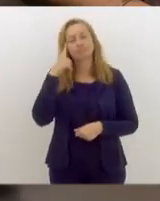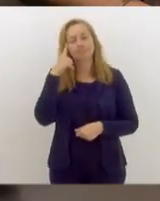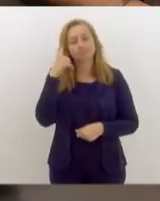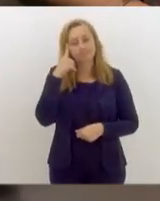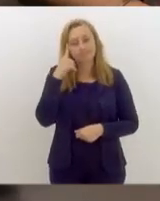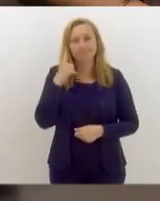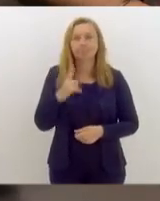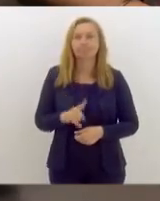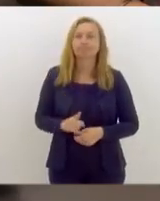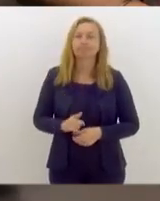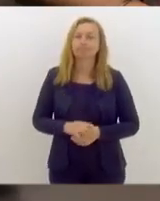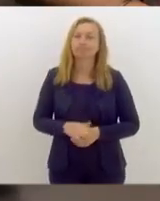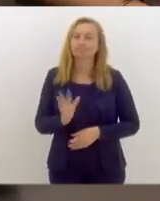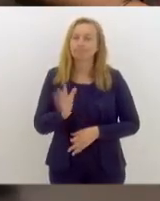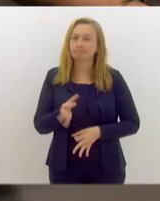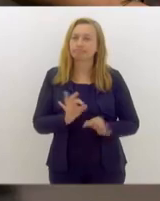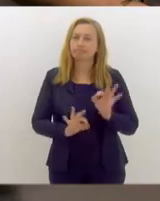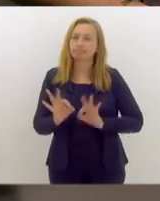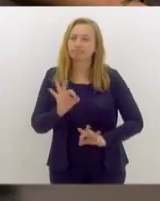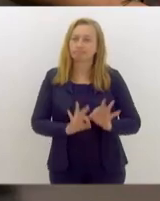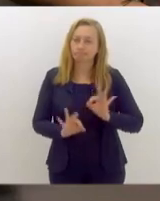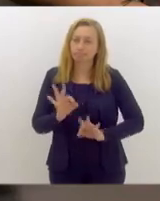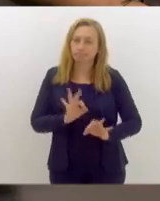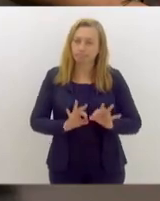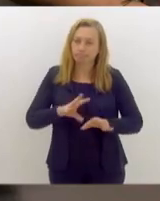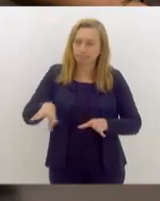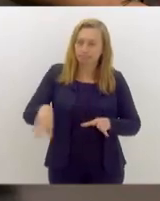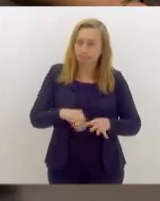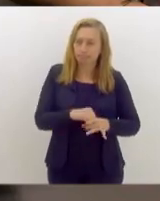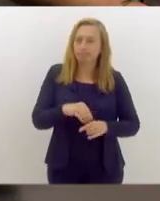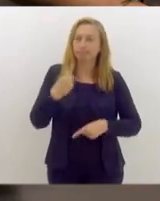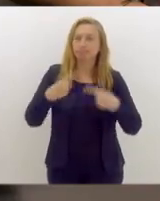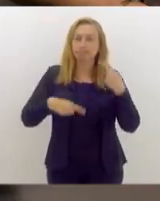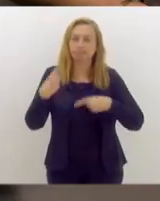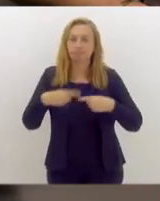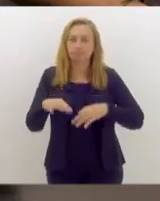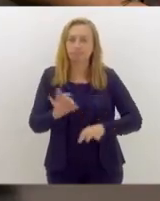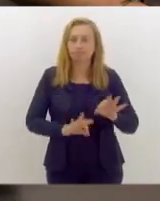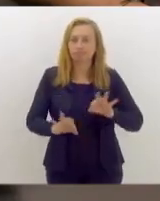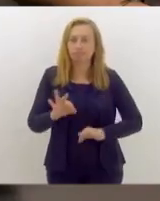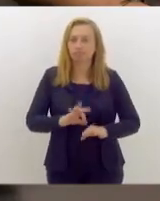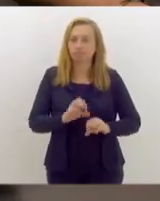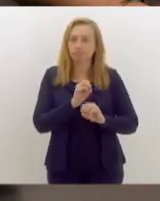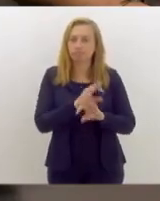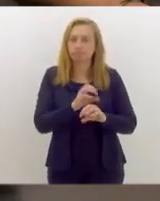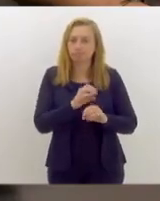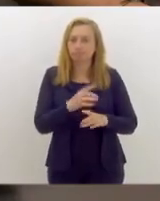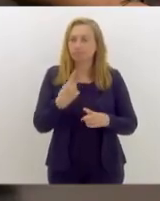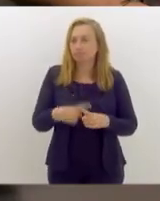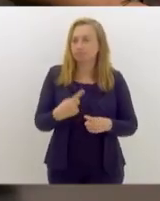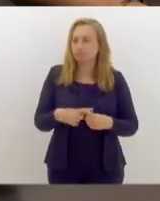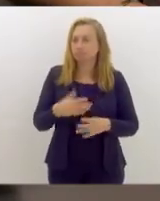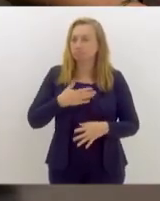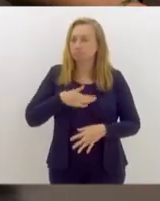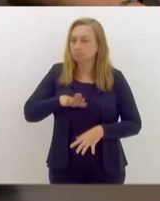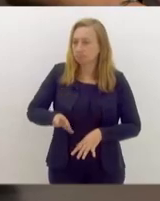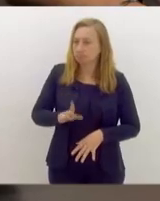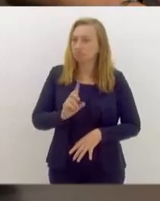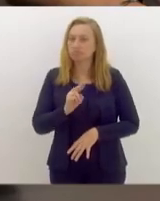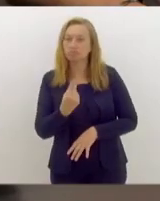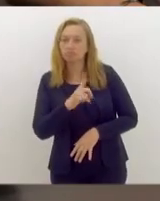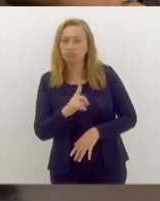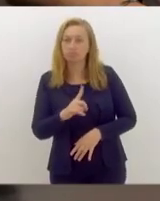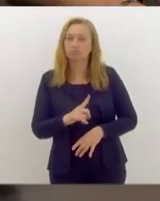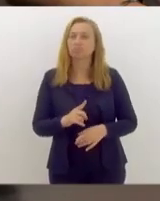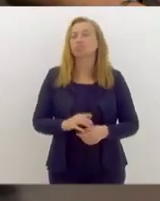pensado e já planejado, já introduzido na discussão do Plano Estadual de Educação. Porque, gostando ou não, é a lei